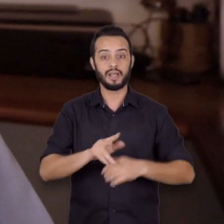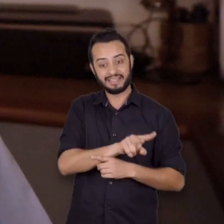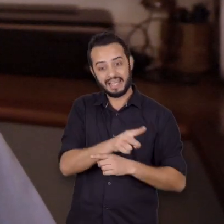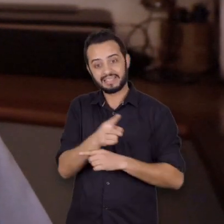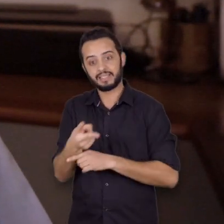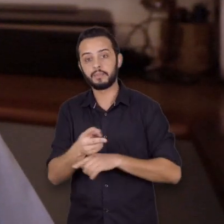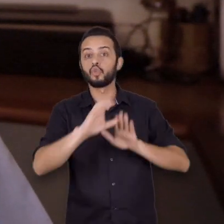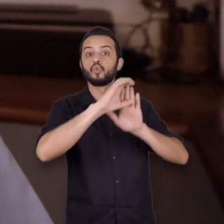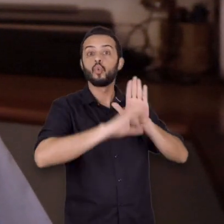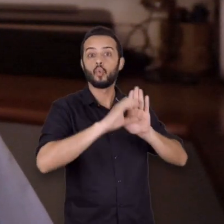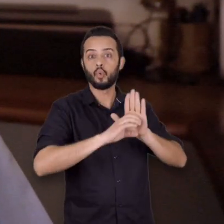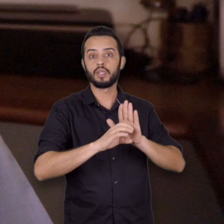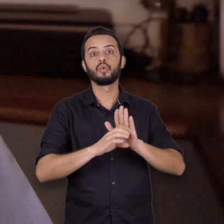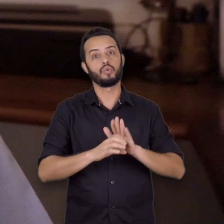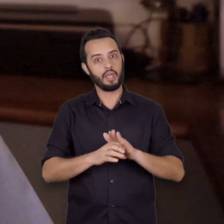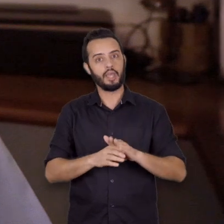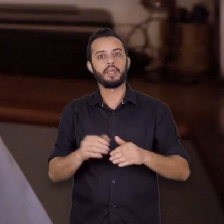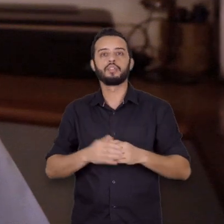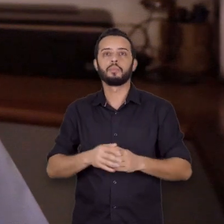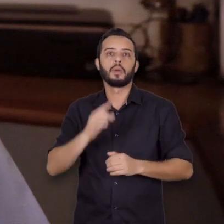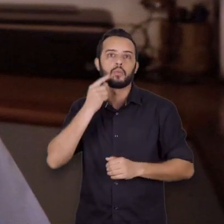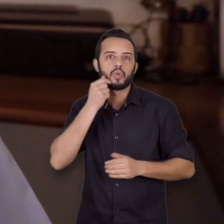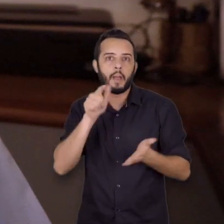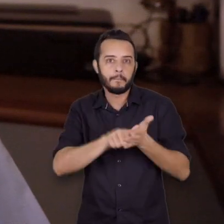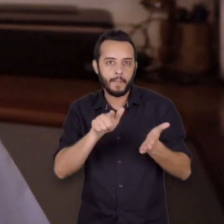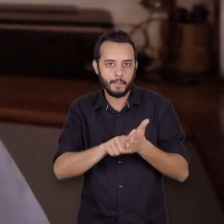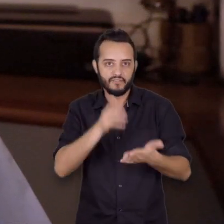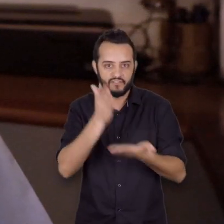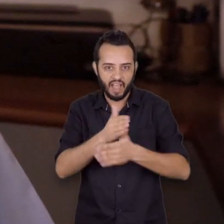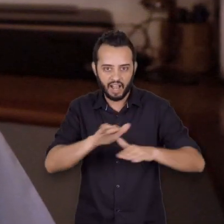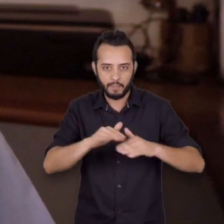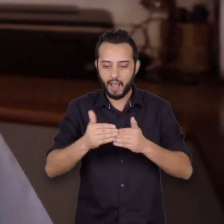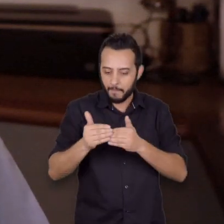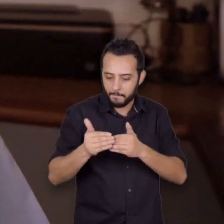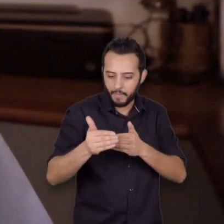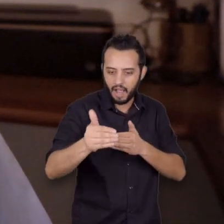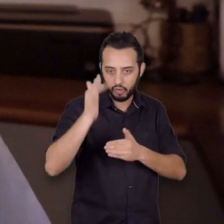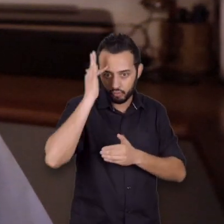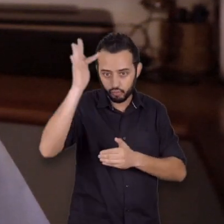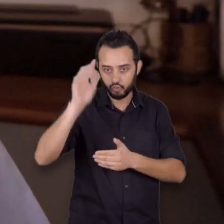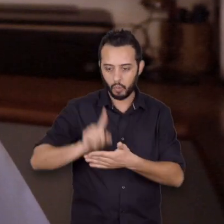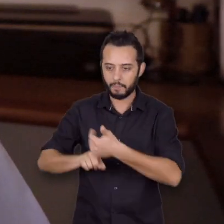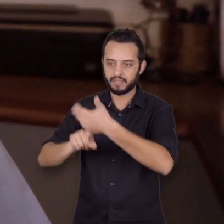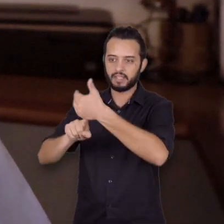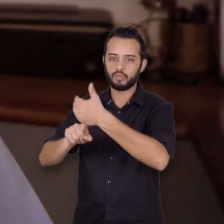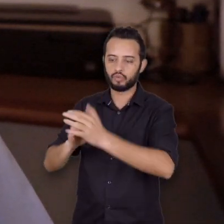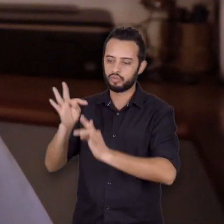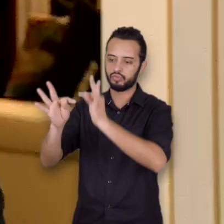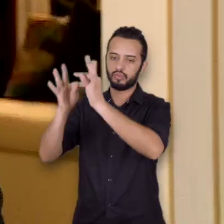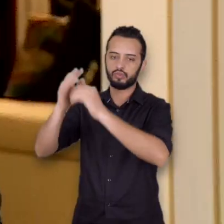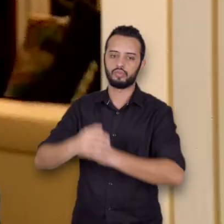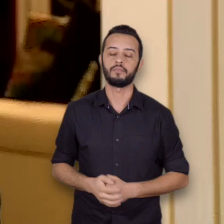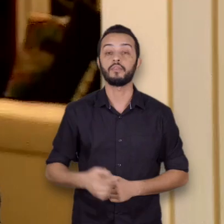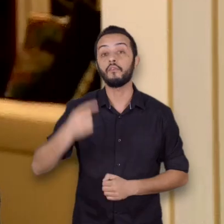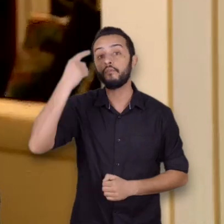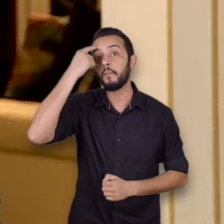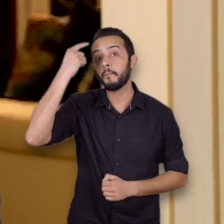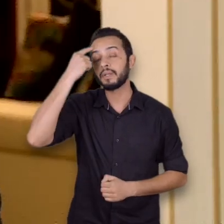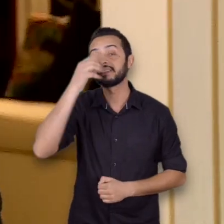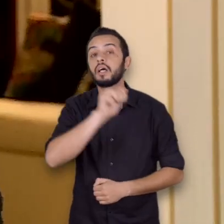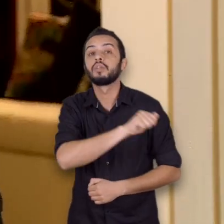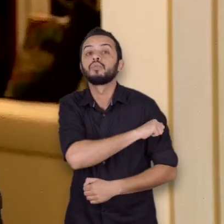nessa passagem, né, do currículo da era do lápis e papel para o currículo da era digital. Vamos pensar